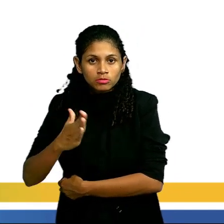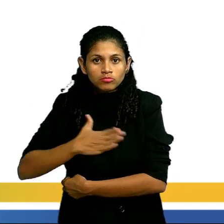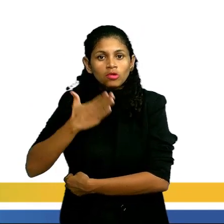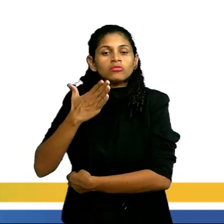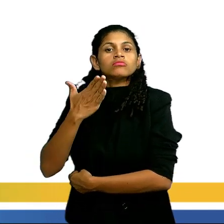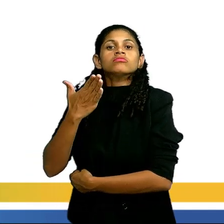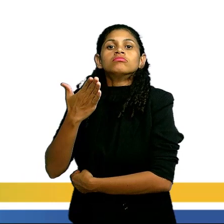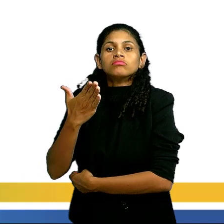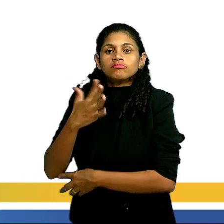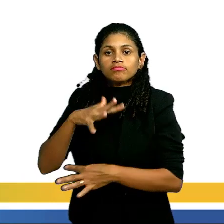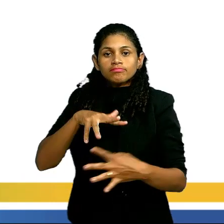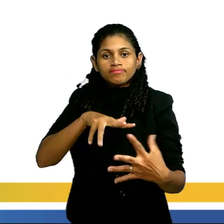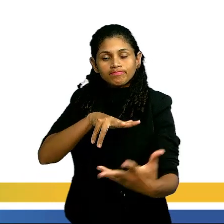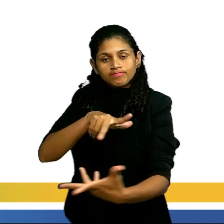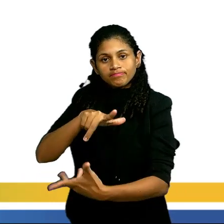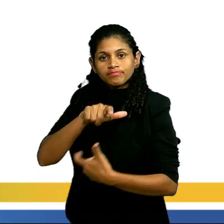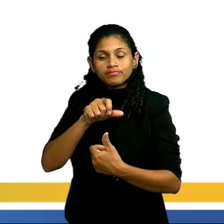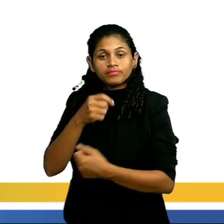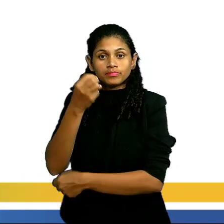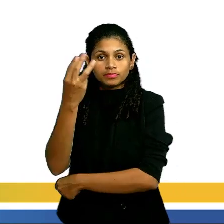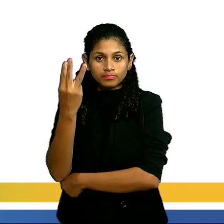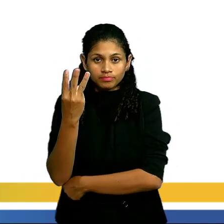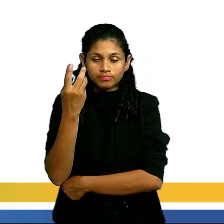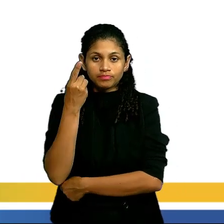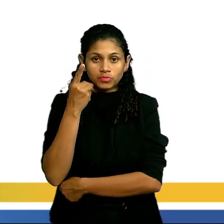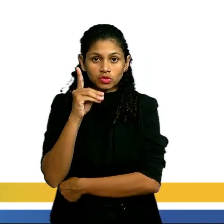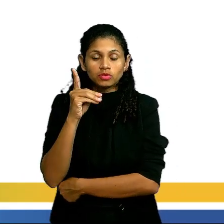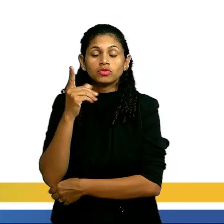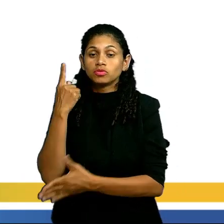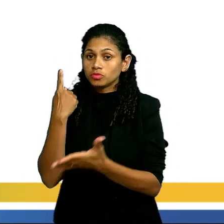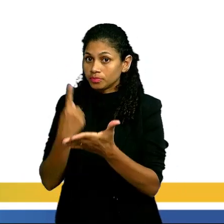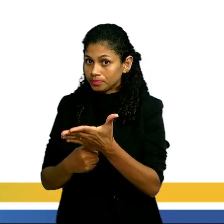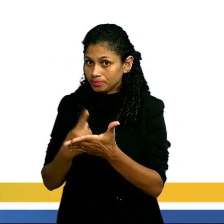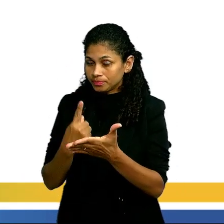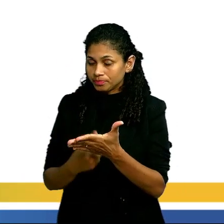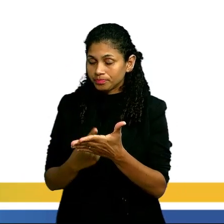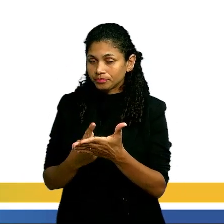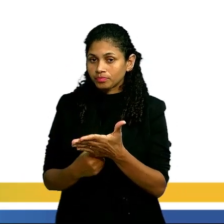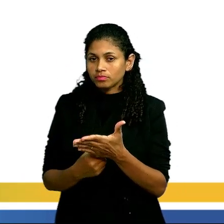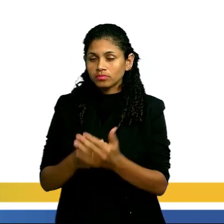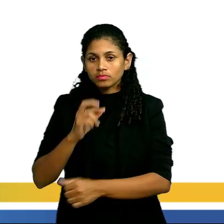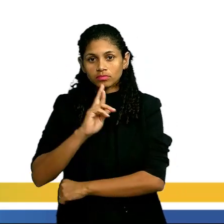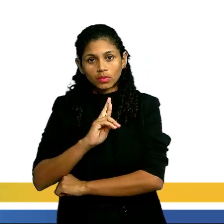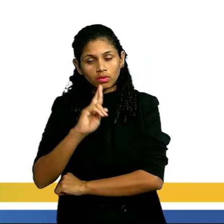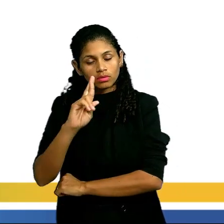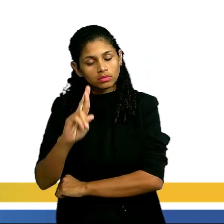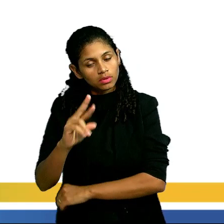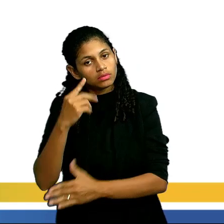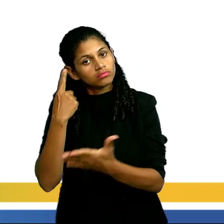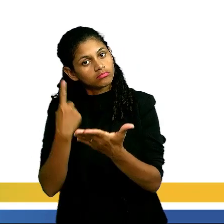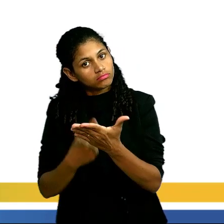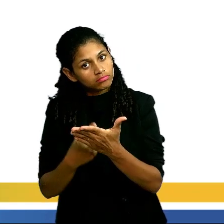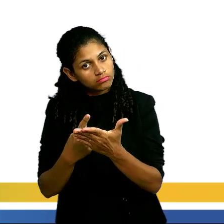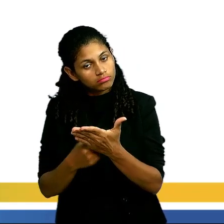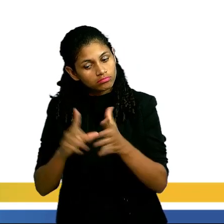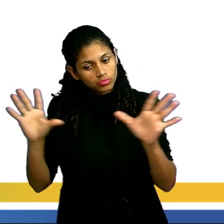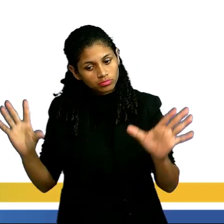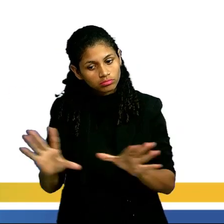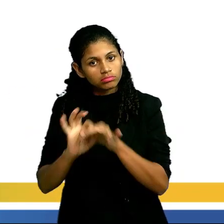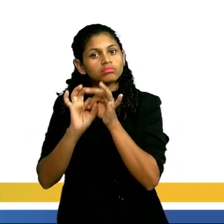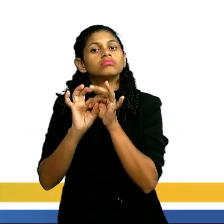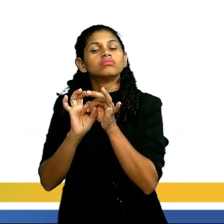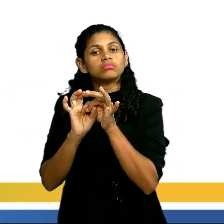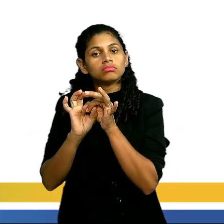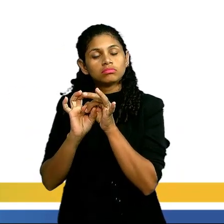Foram 13 dias de negociação. O resultado dessa negociação vai ser um acordo, né, selado entre as duas